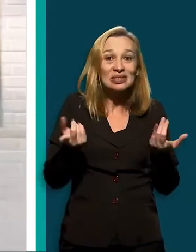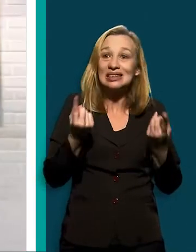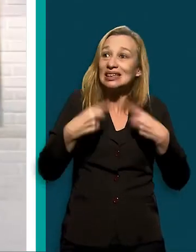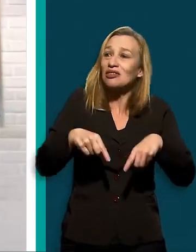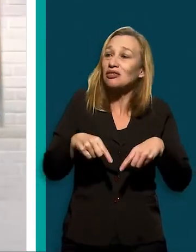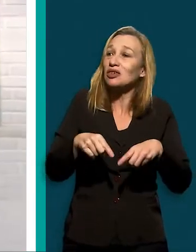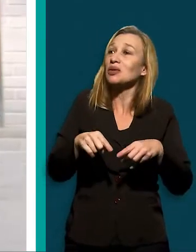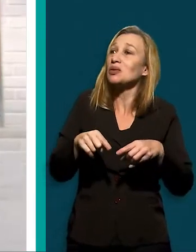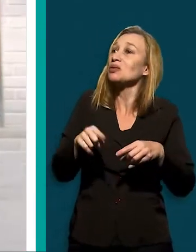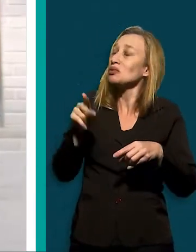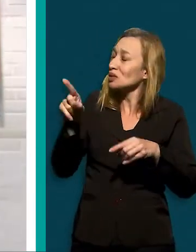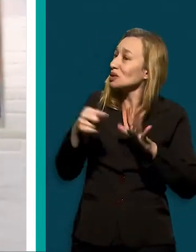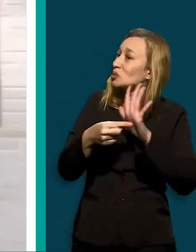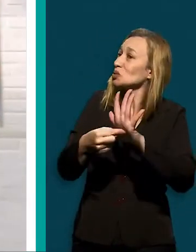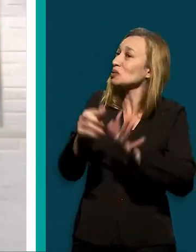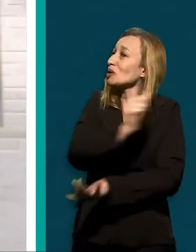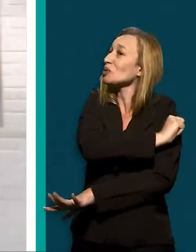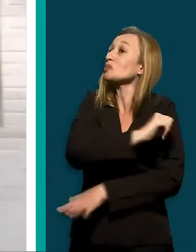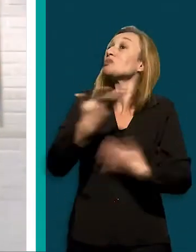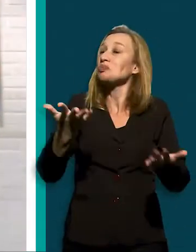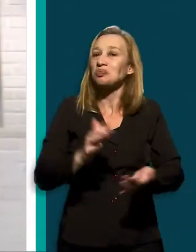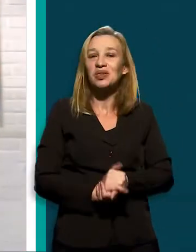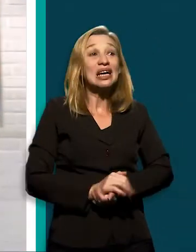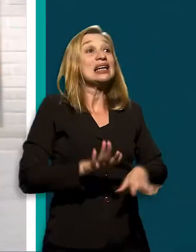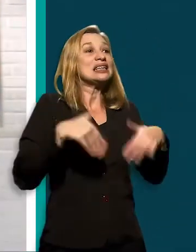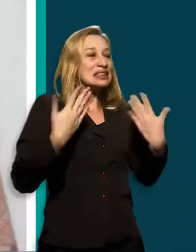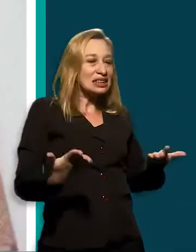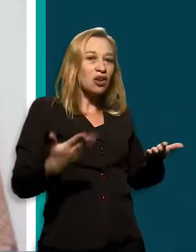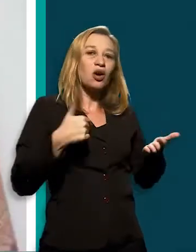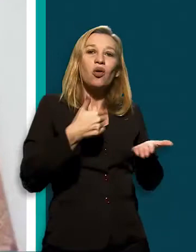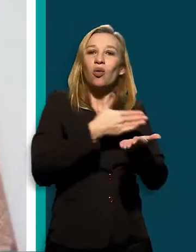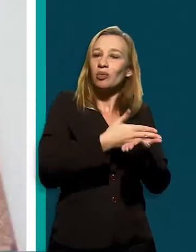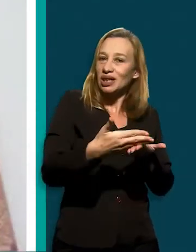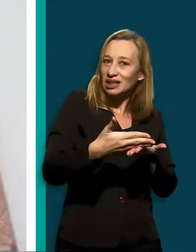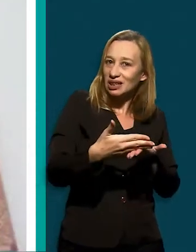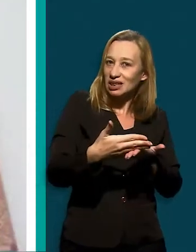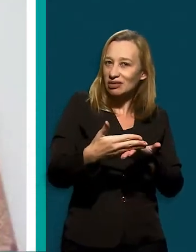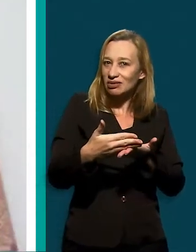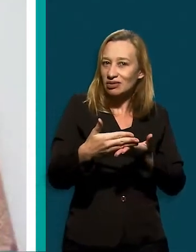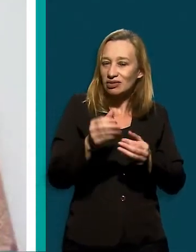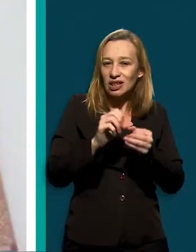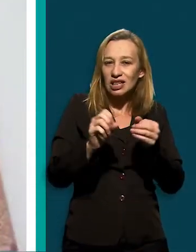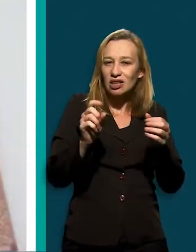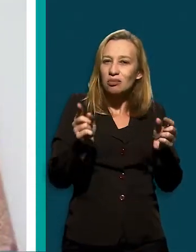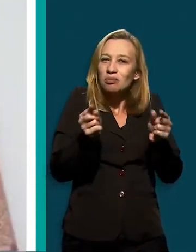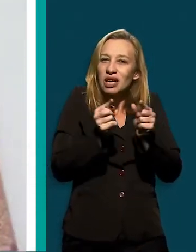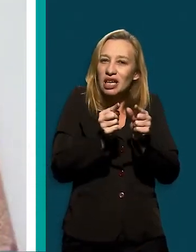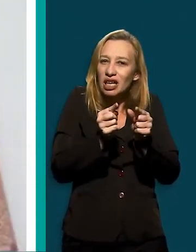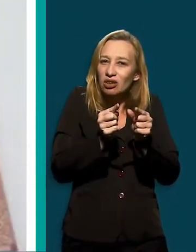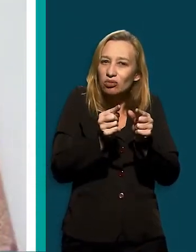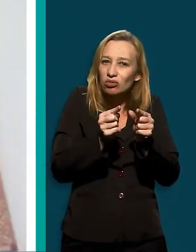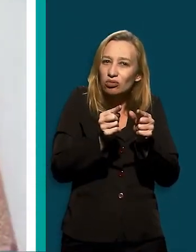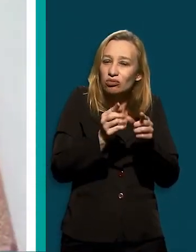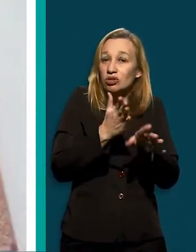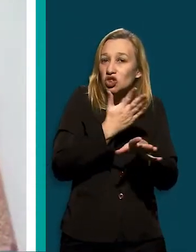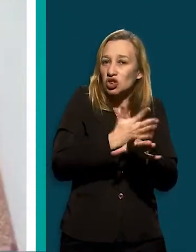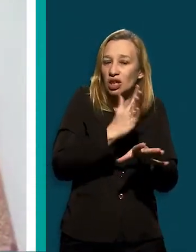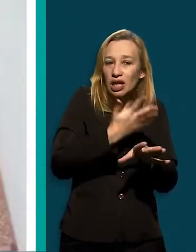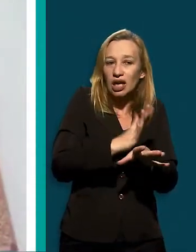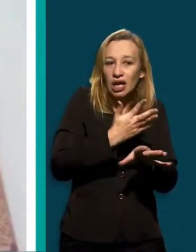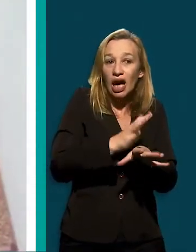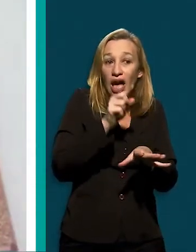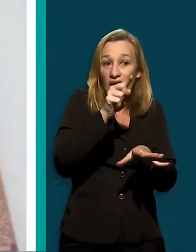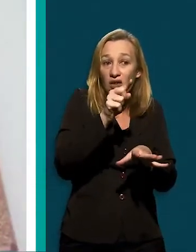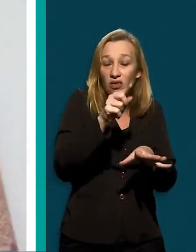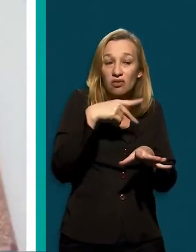Que desafios são esses que você lançou para os alunos? Então, eu estava começando a fazer algumas pequenas sequências, e eu